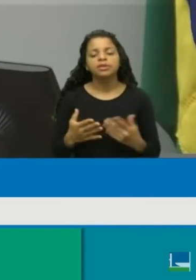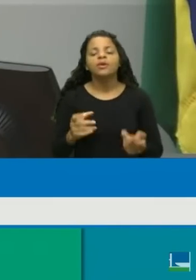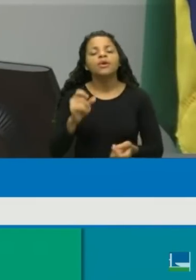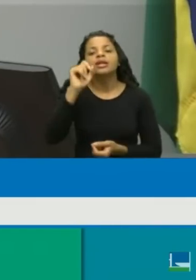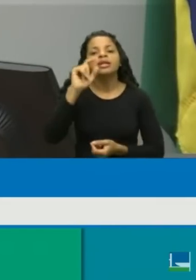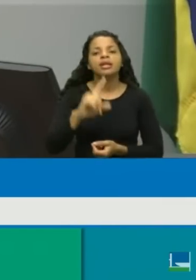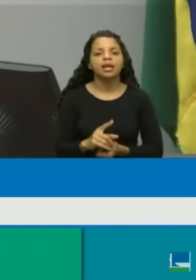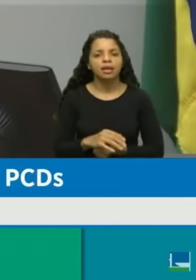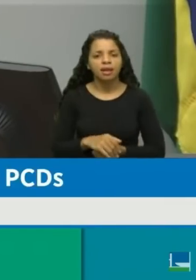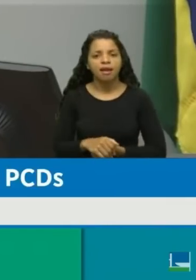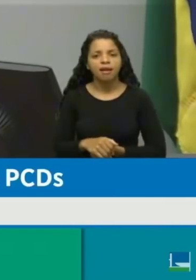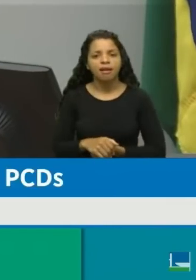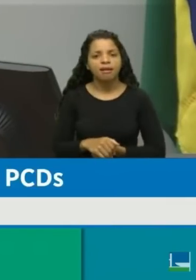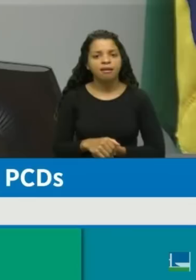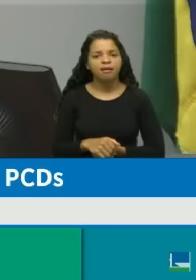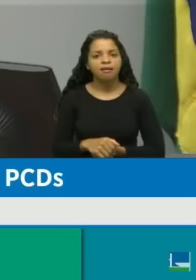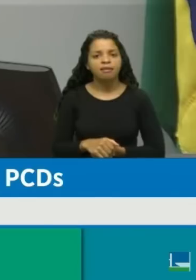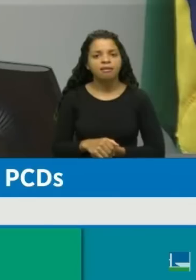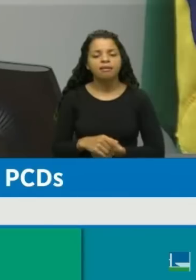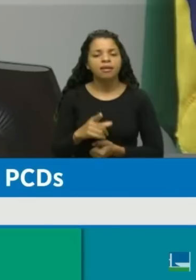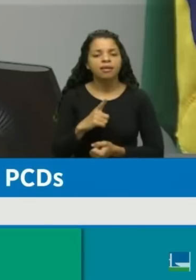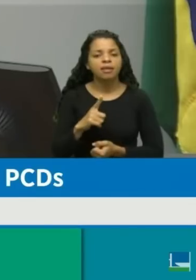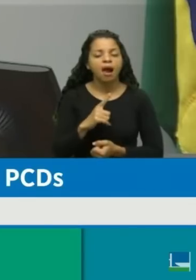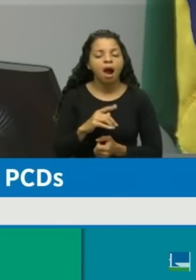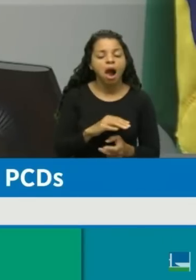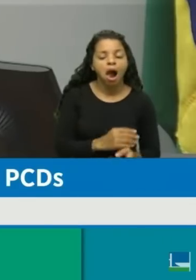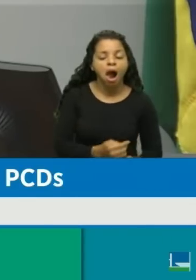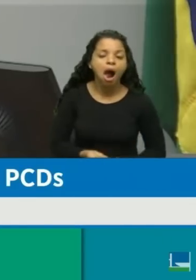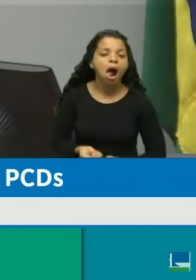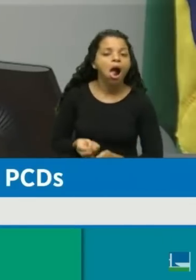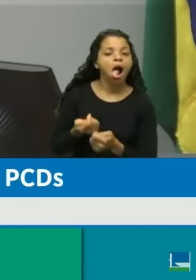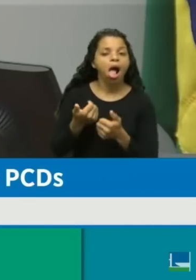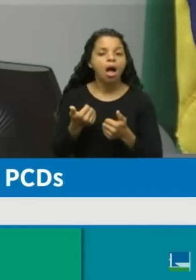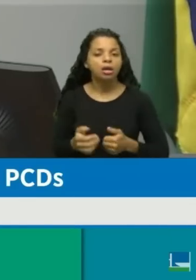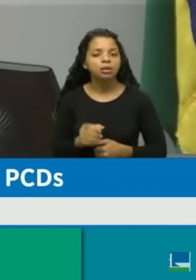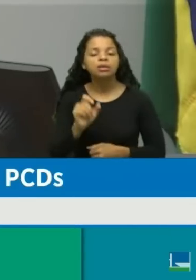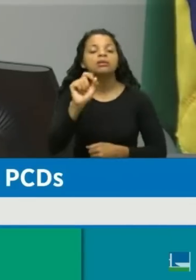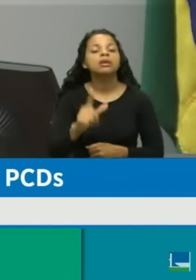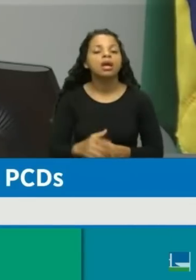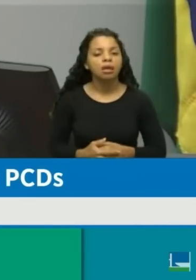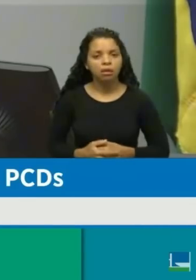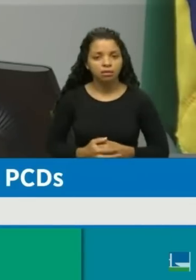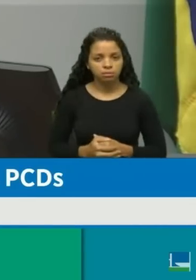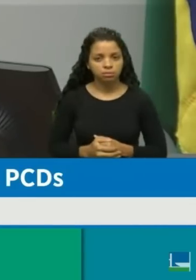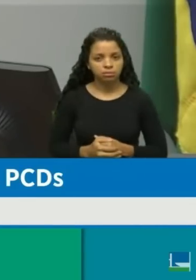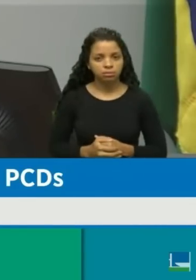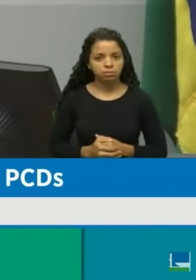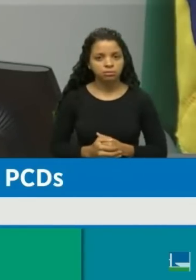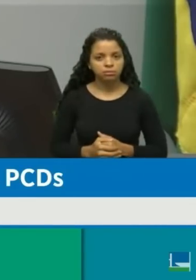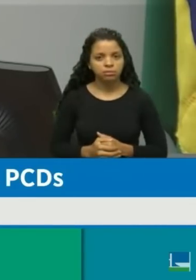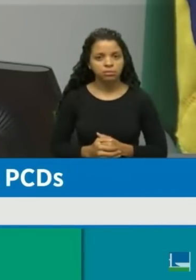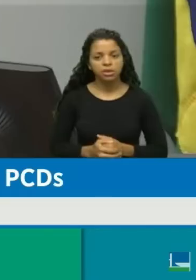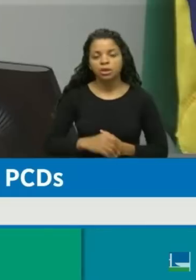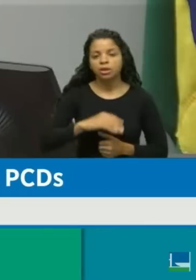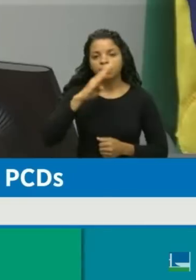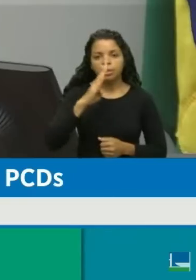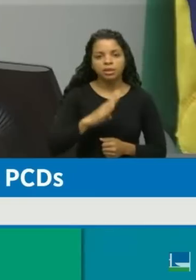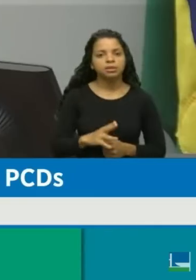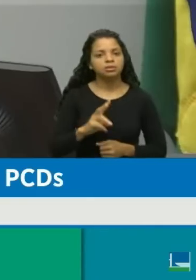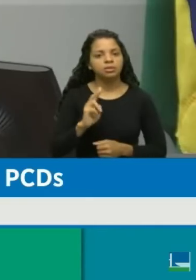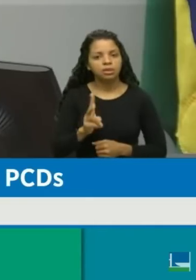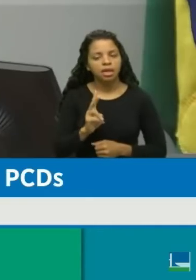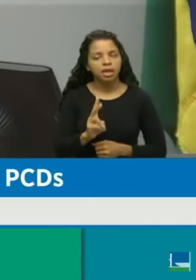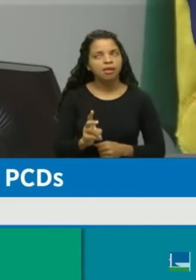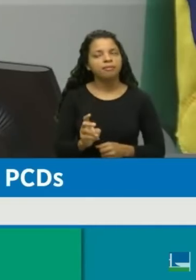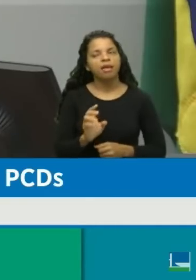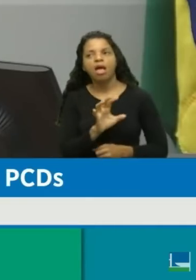Quem é que está sendo consciencioso? Quem é que está sendo conivente com a fraude? O brasileiro sempre dá um